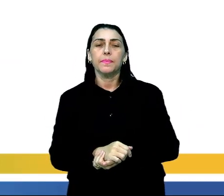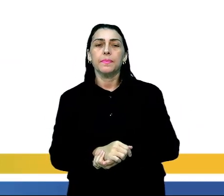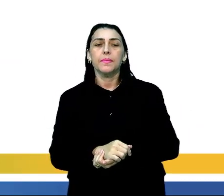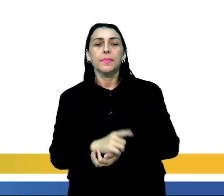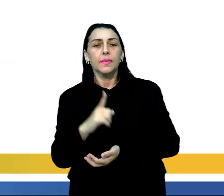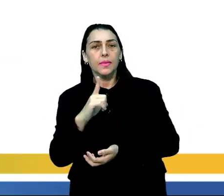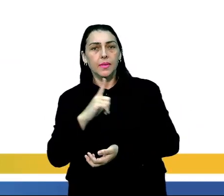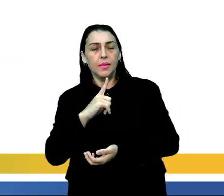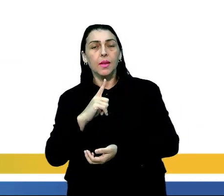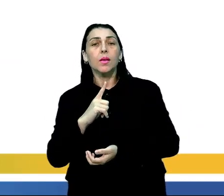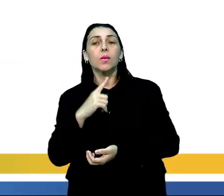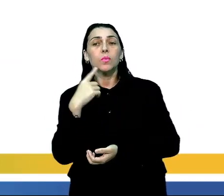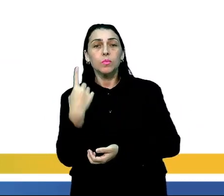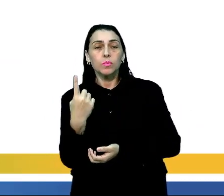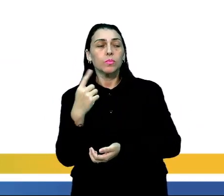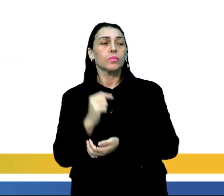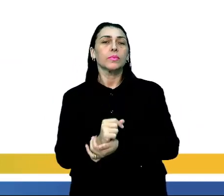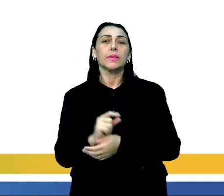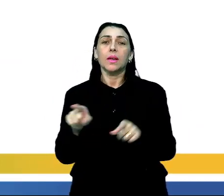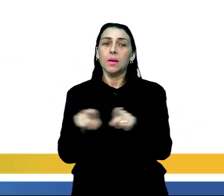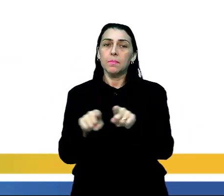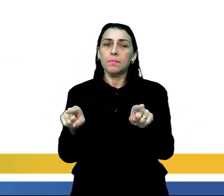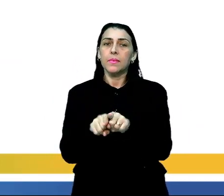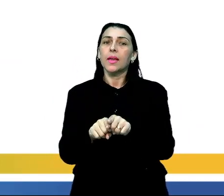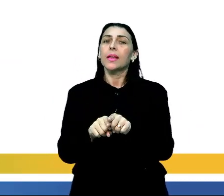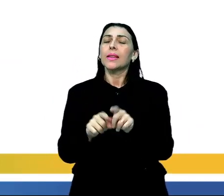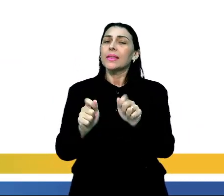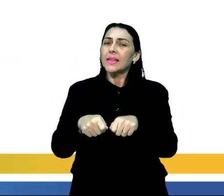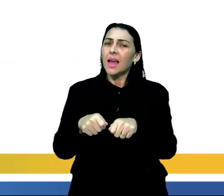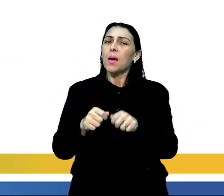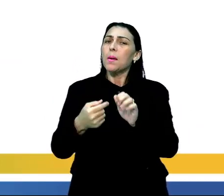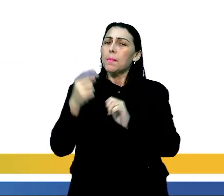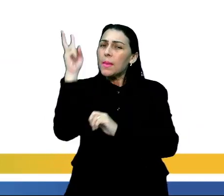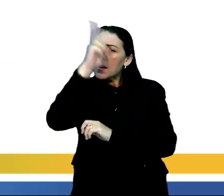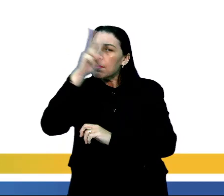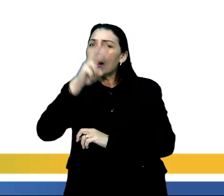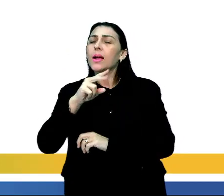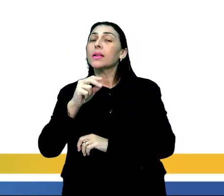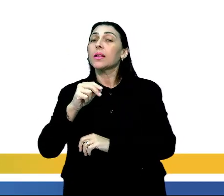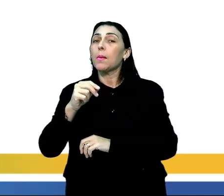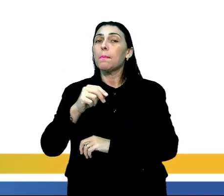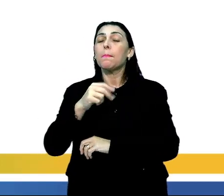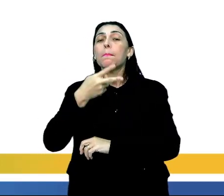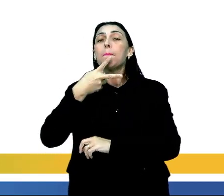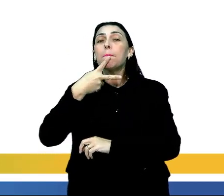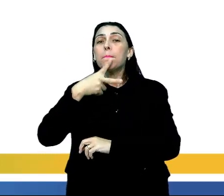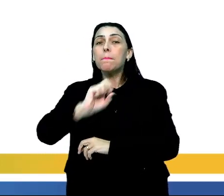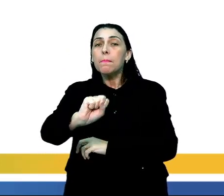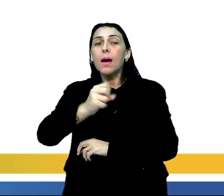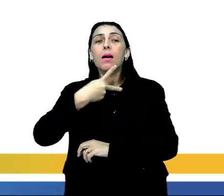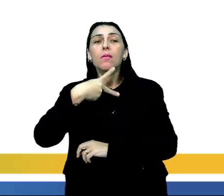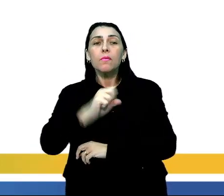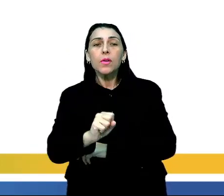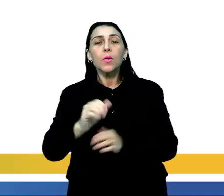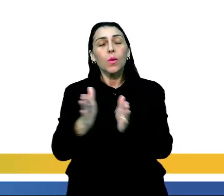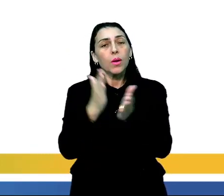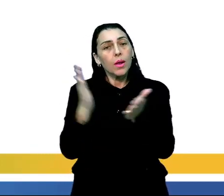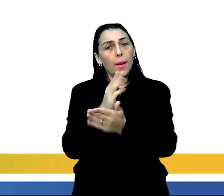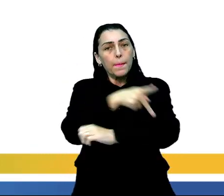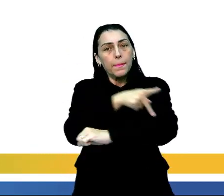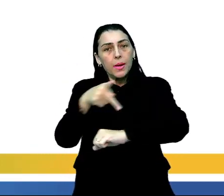E aí nós temos mais um aqui. Além disso, é cabível enfatizar que, de acordo com Paulo Freire, em seu